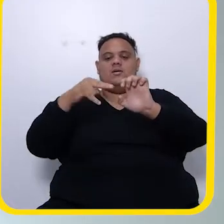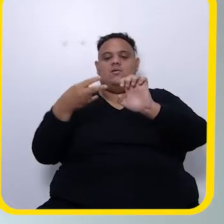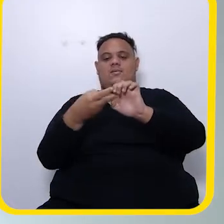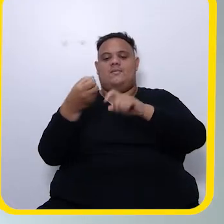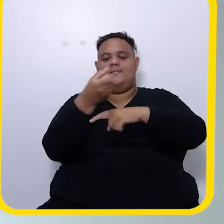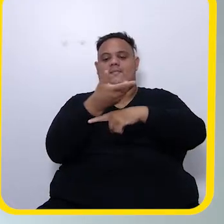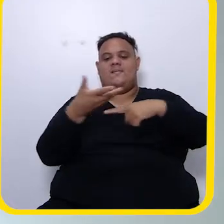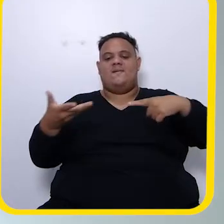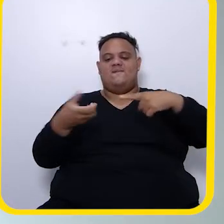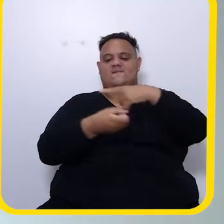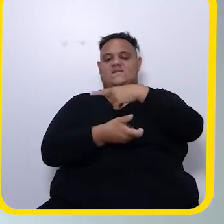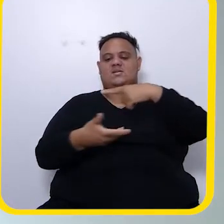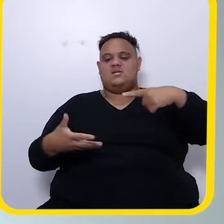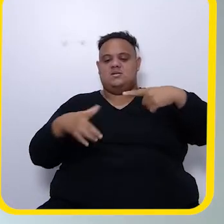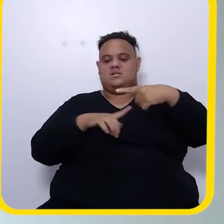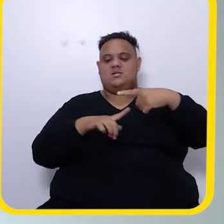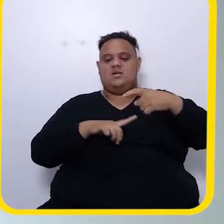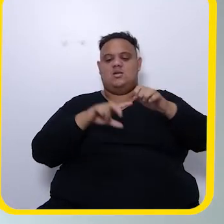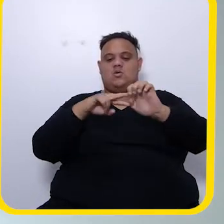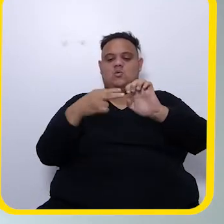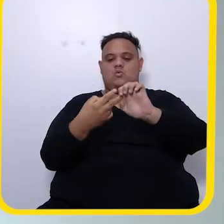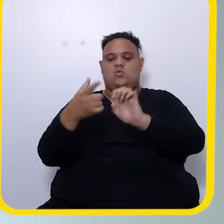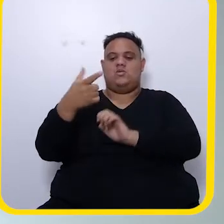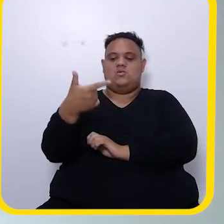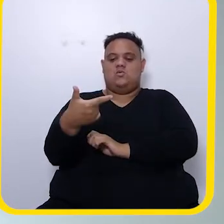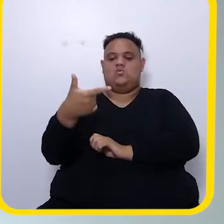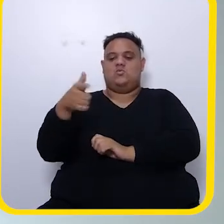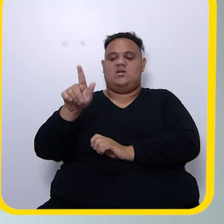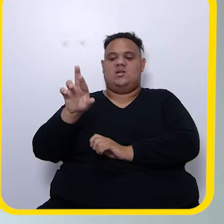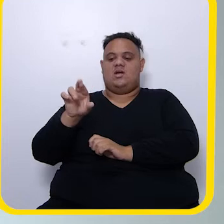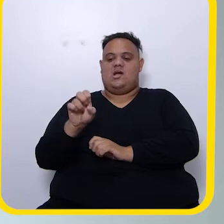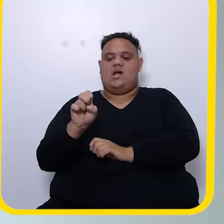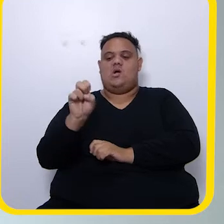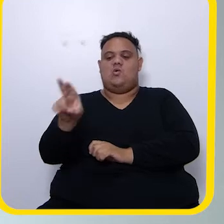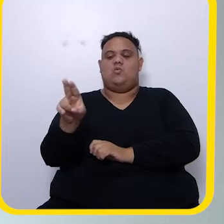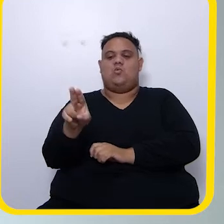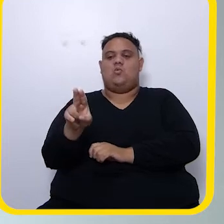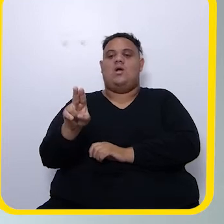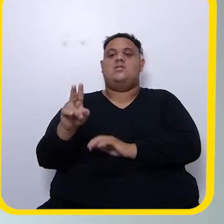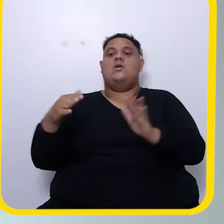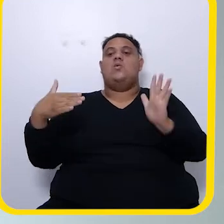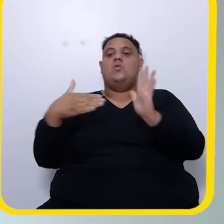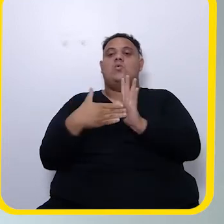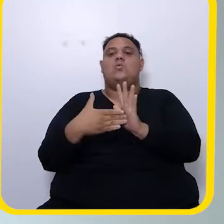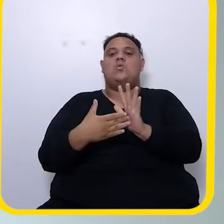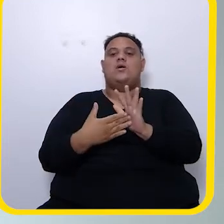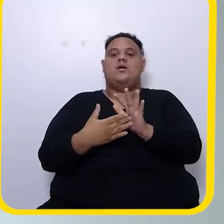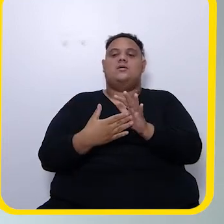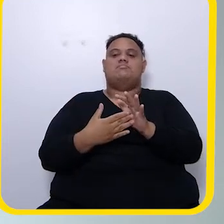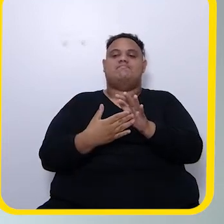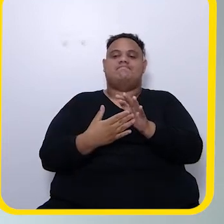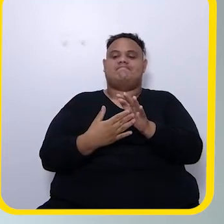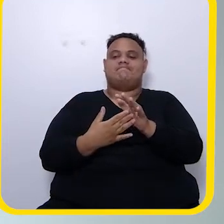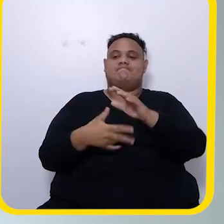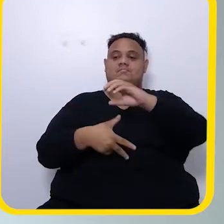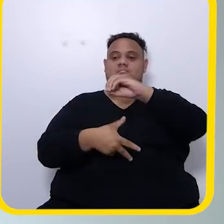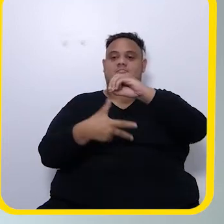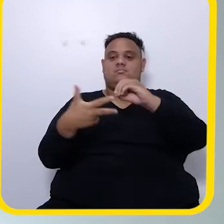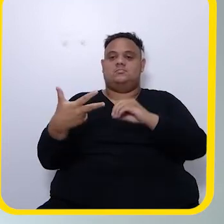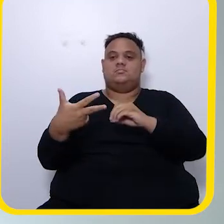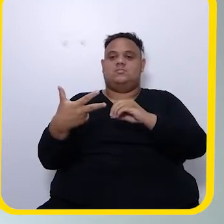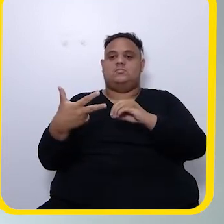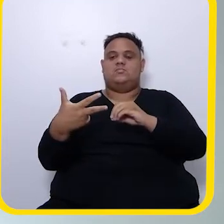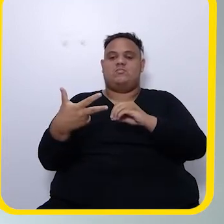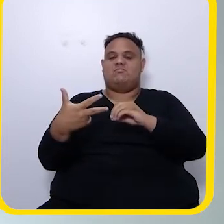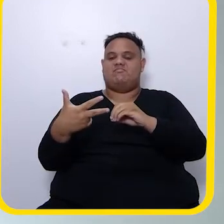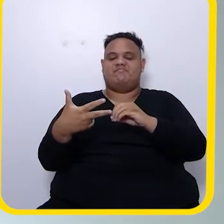fracionária que recai na equação do segundo grau. E aí, no último exame de seleção, já que no ano passado nós não tivemos,